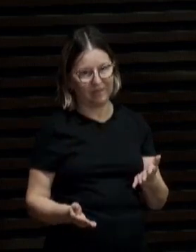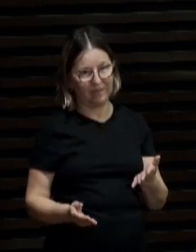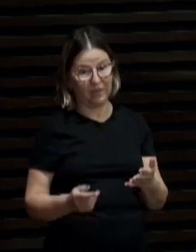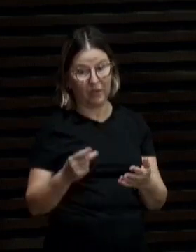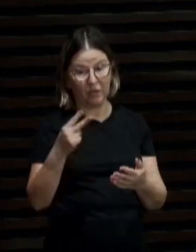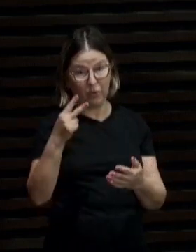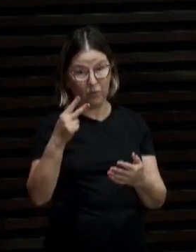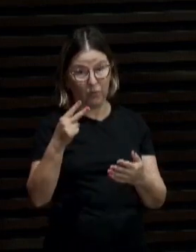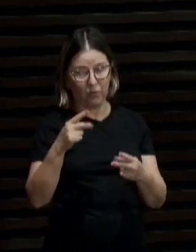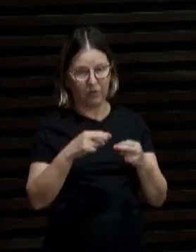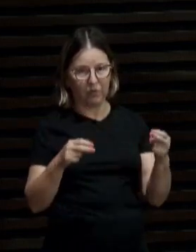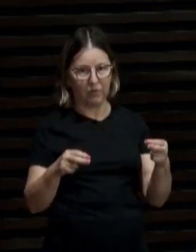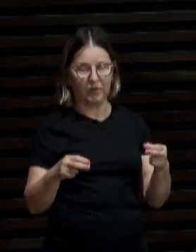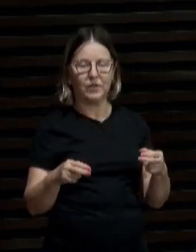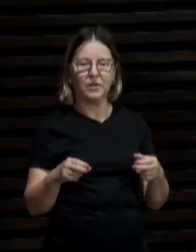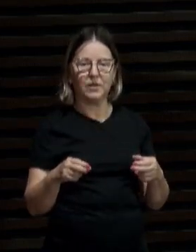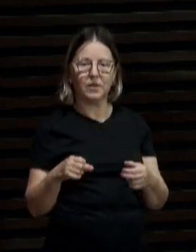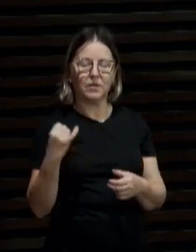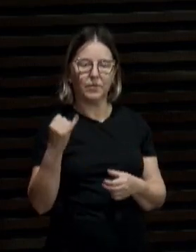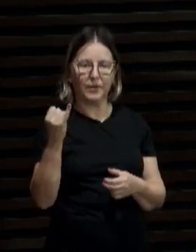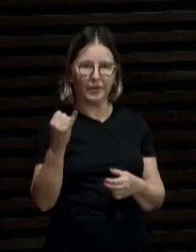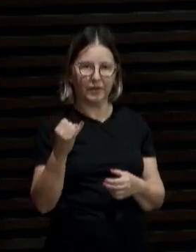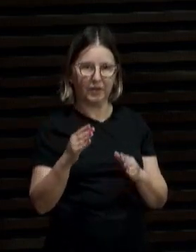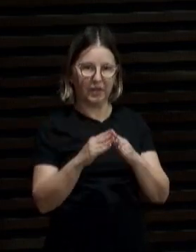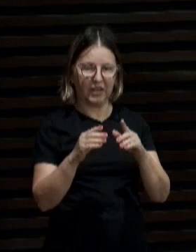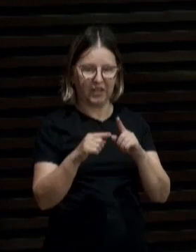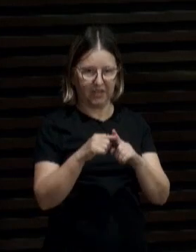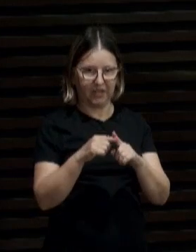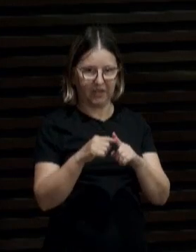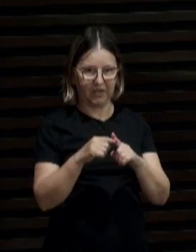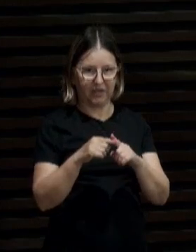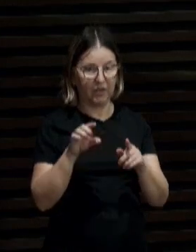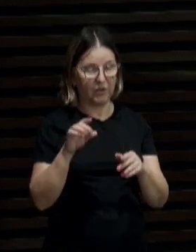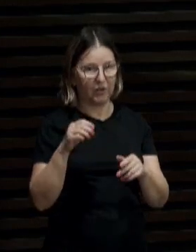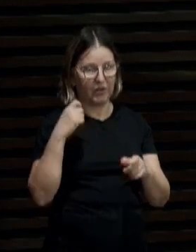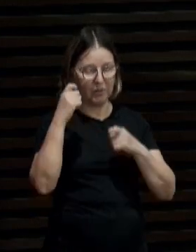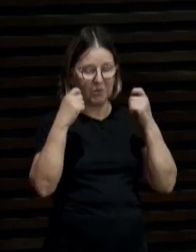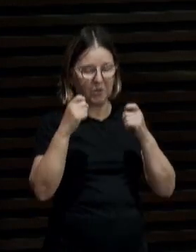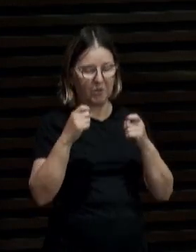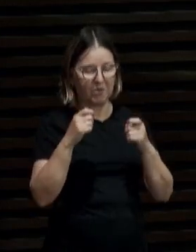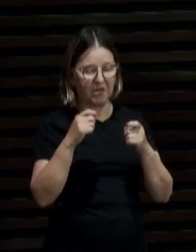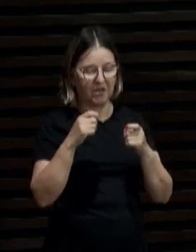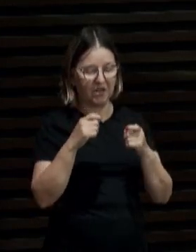Uma igreja centrada em si mesmo, ela não cumpre o ide do Senhor, e ela